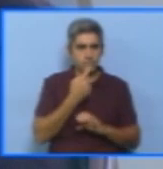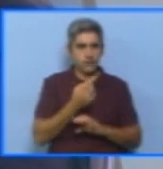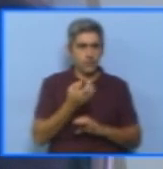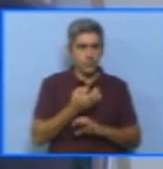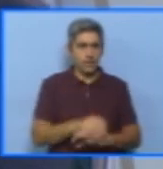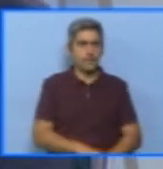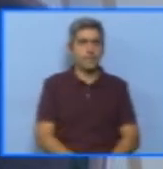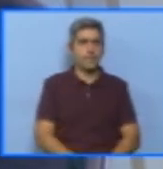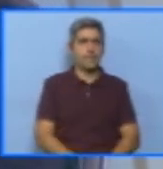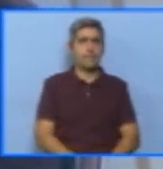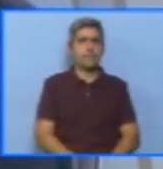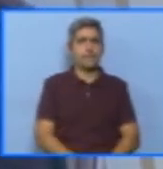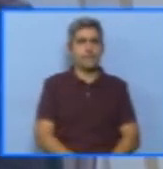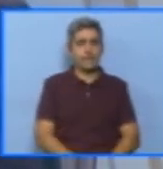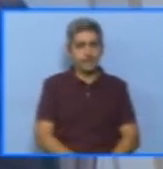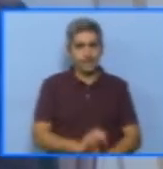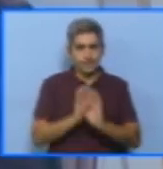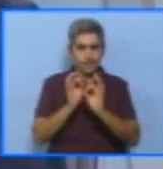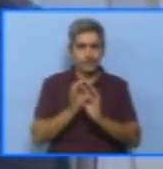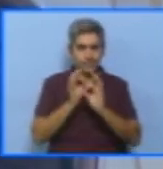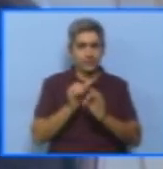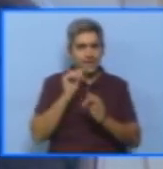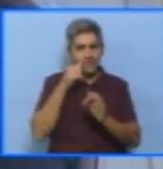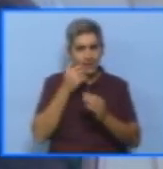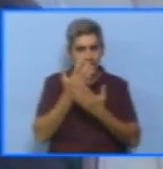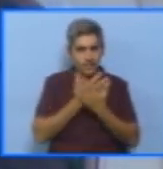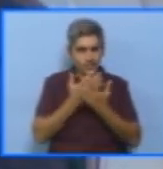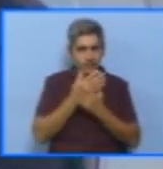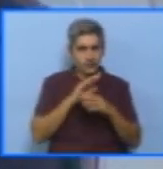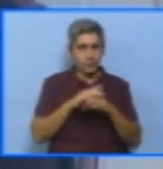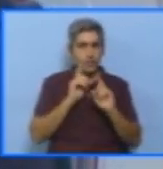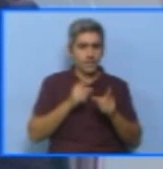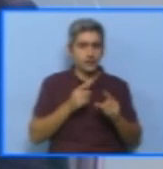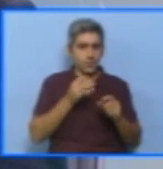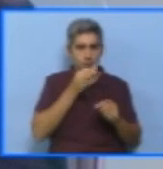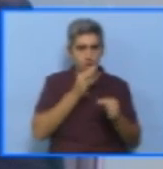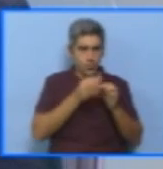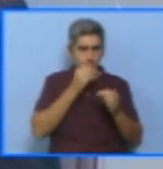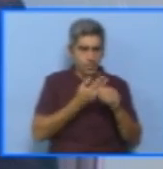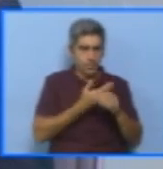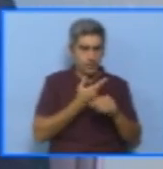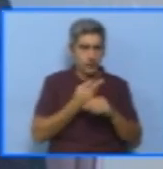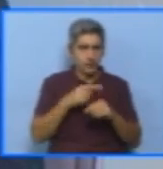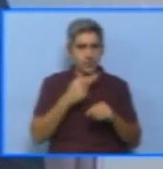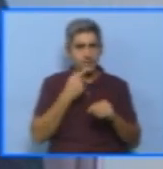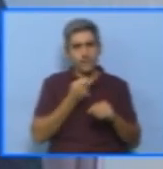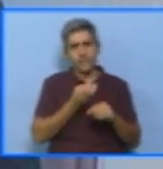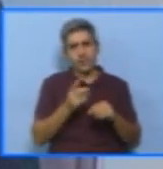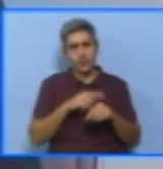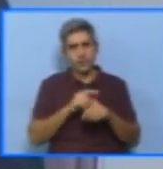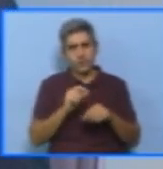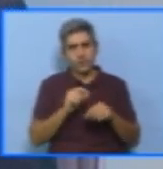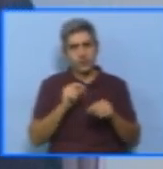Portanto, o tratamento do vinho através das vindimas tem também muitos elementos admiráveis que é